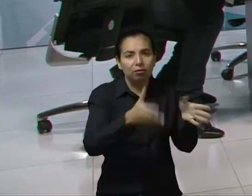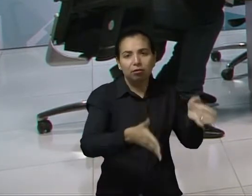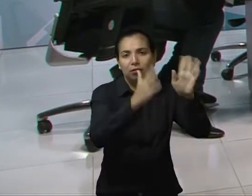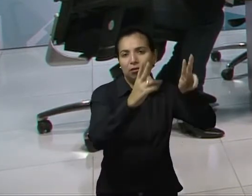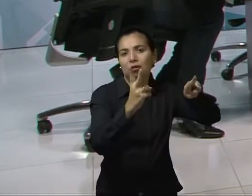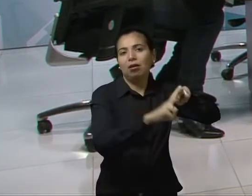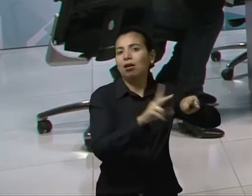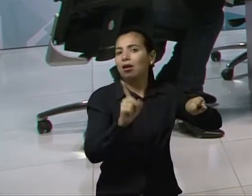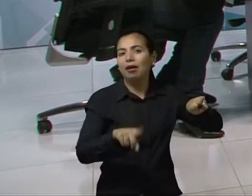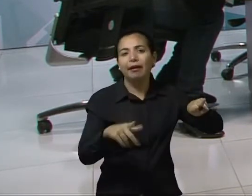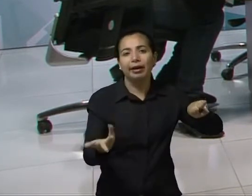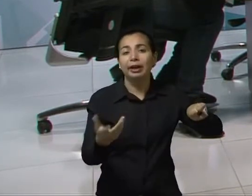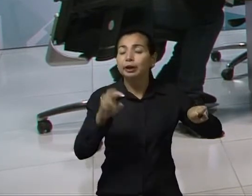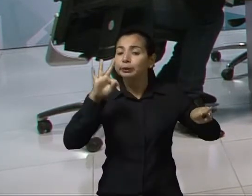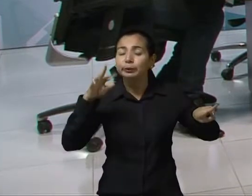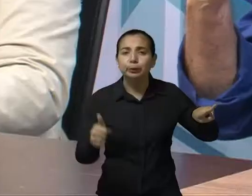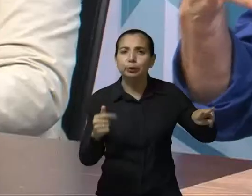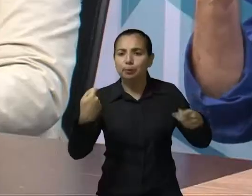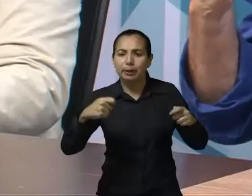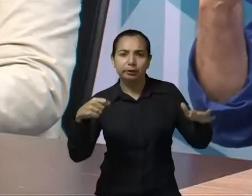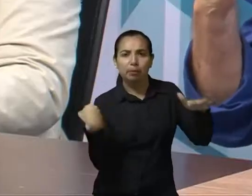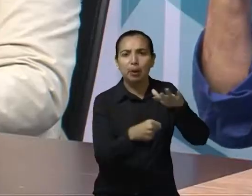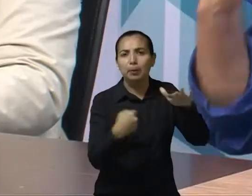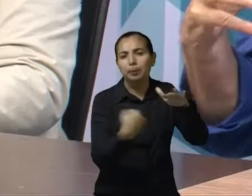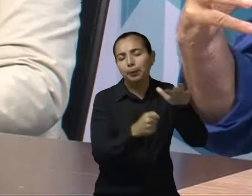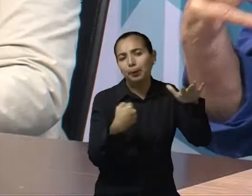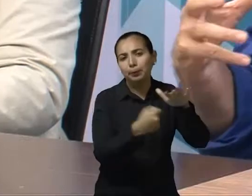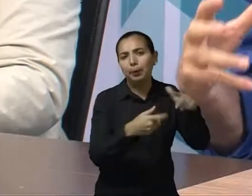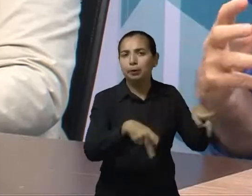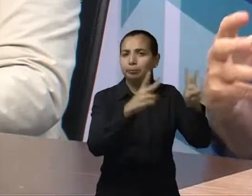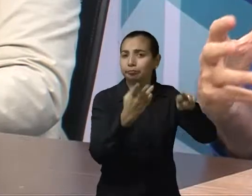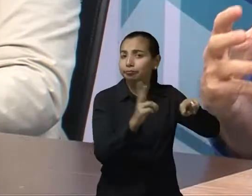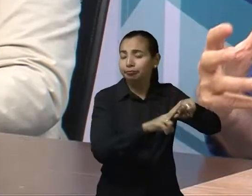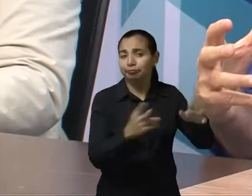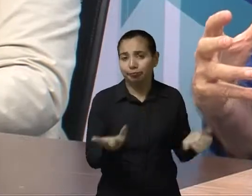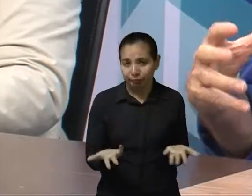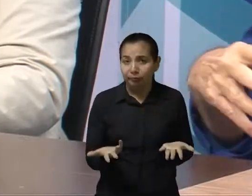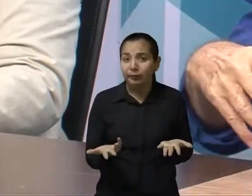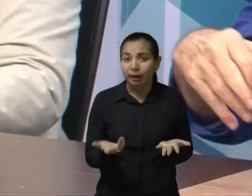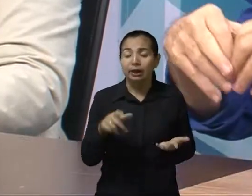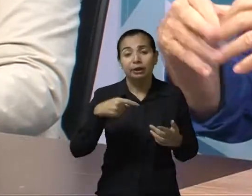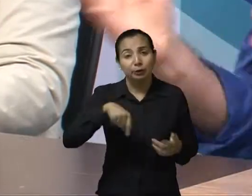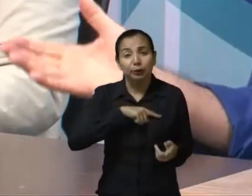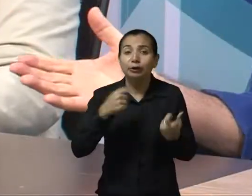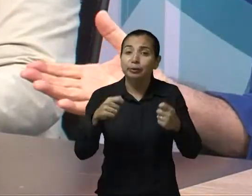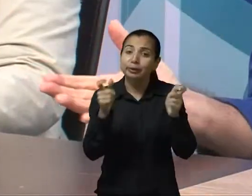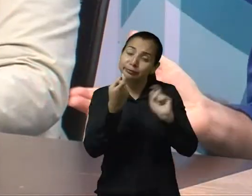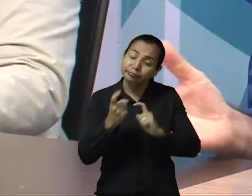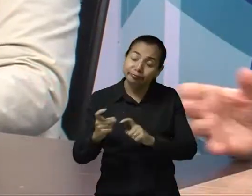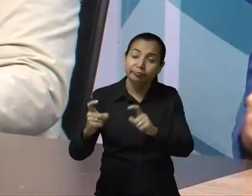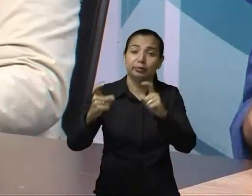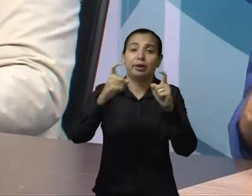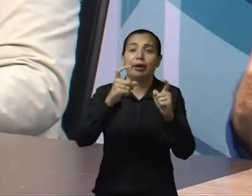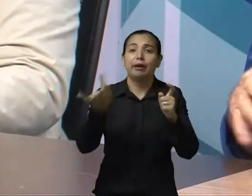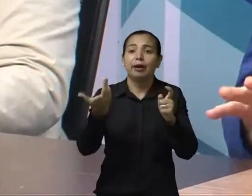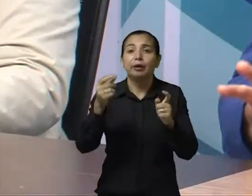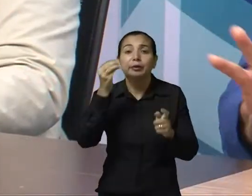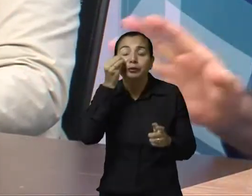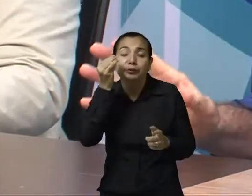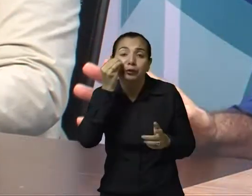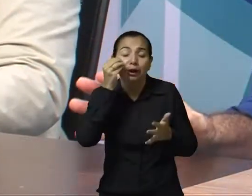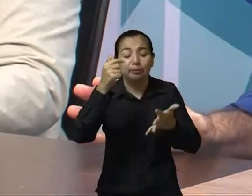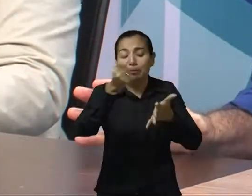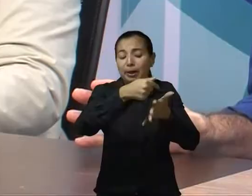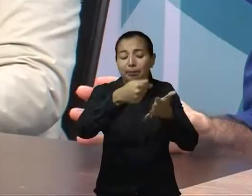tem que ser preso, entendeu? Então, é muito interessante assim, a gente botar na mesa de negociação um leque de situações